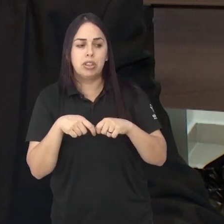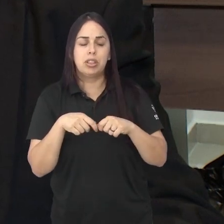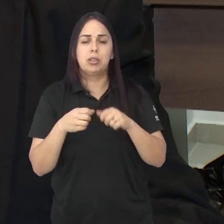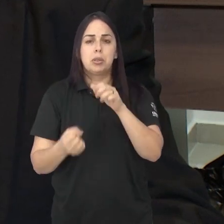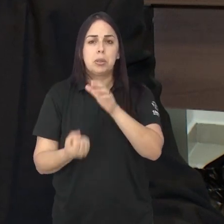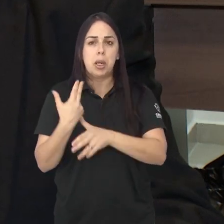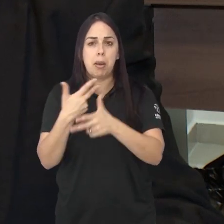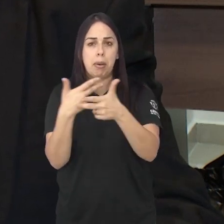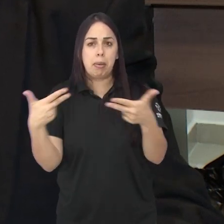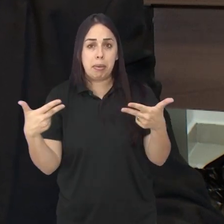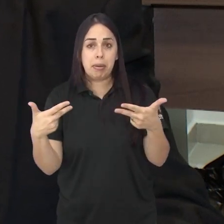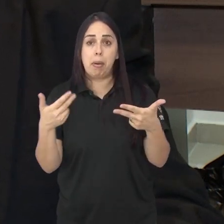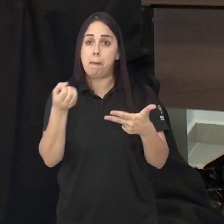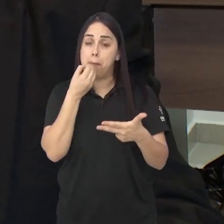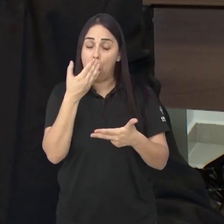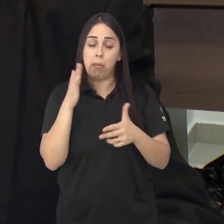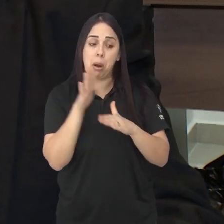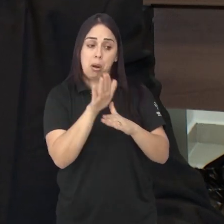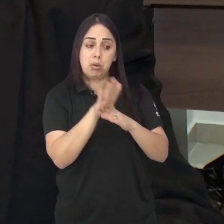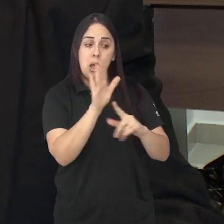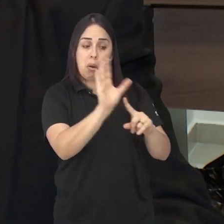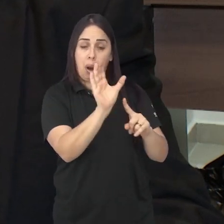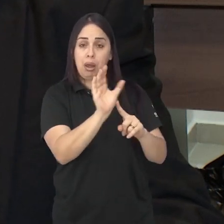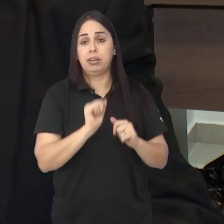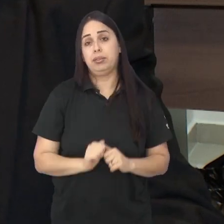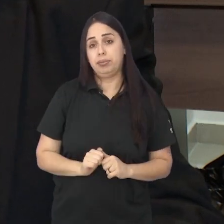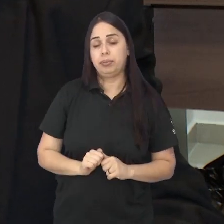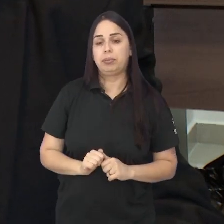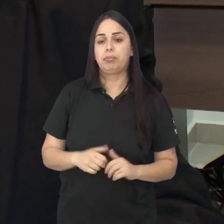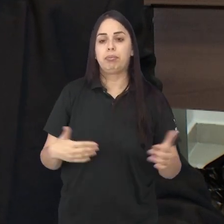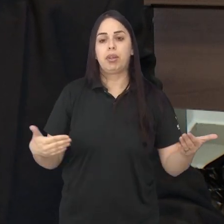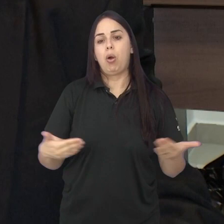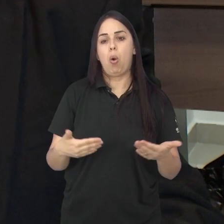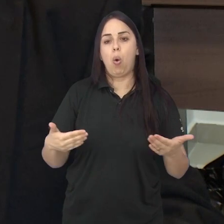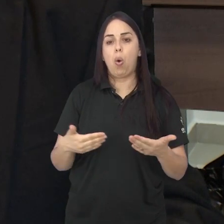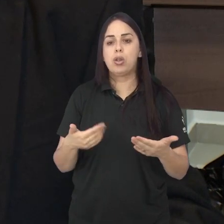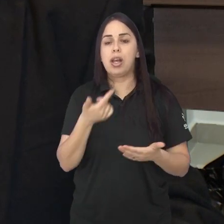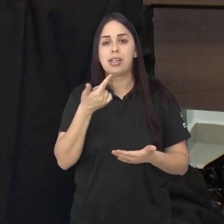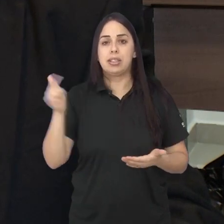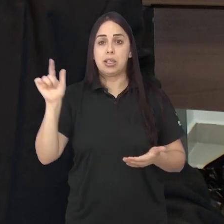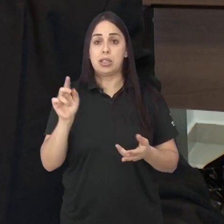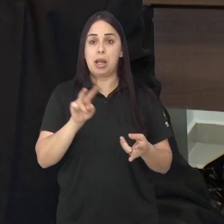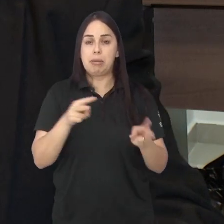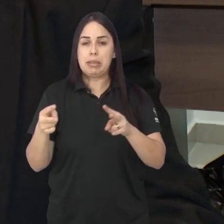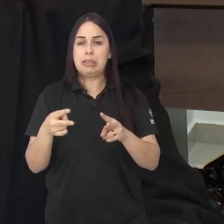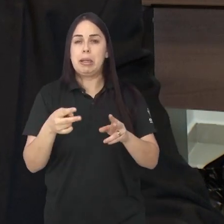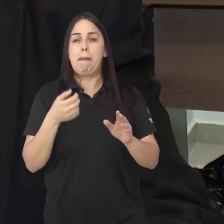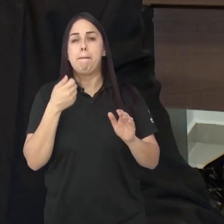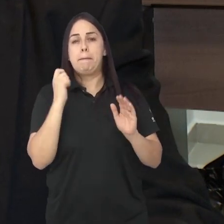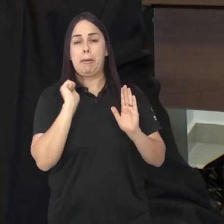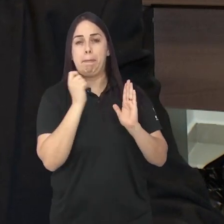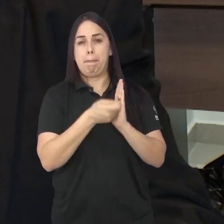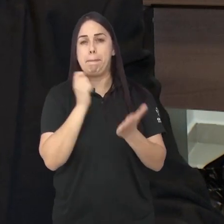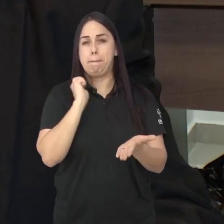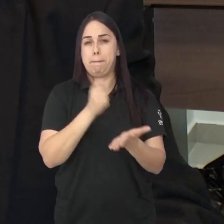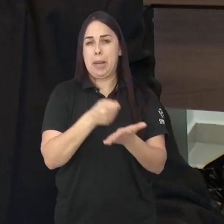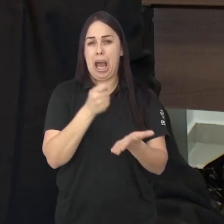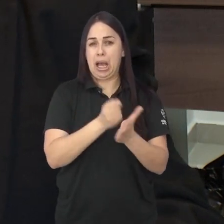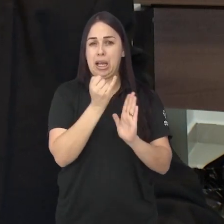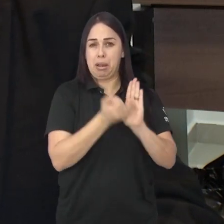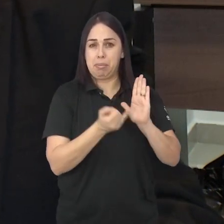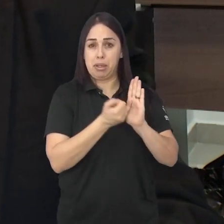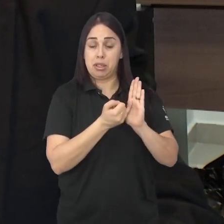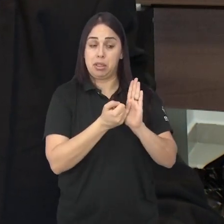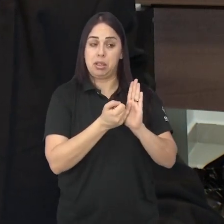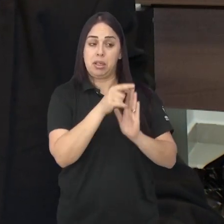alguns benefícios para os clientes deles. Hoje, todas as outras operações elas têm taxas e tarifas, que ou